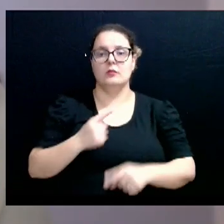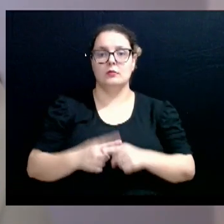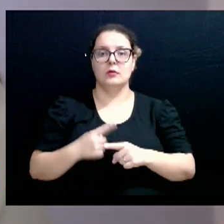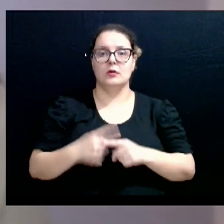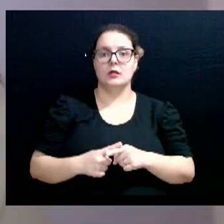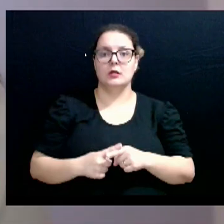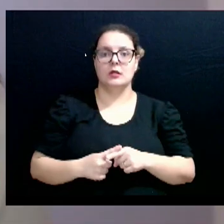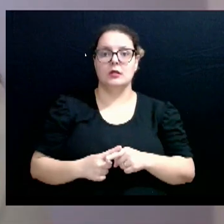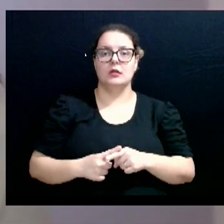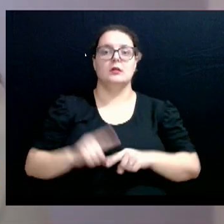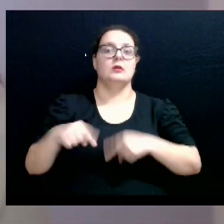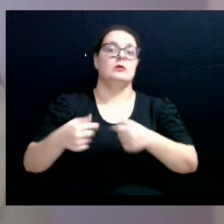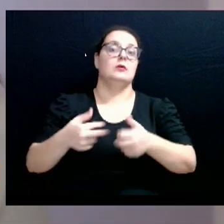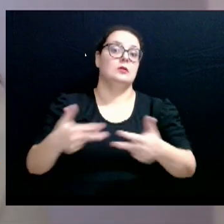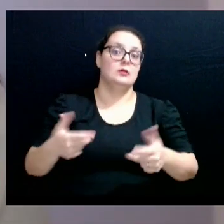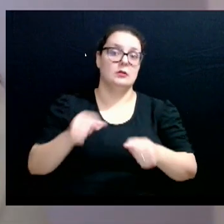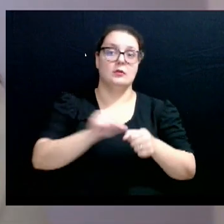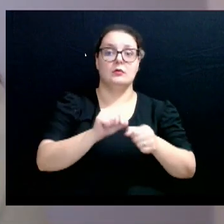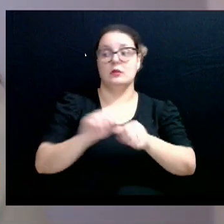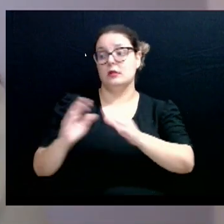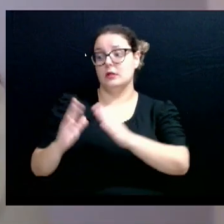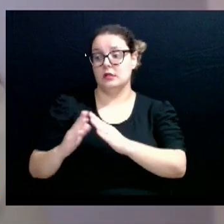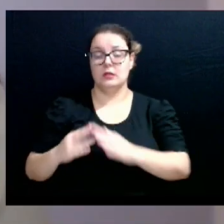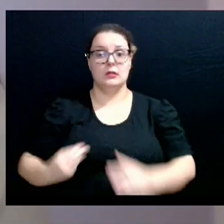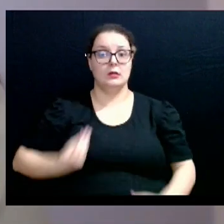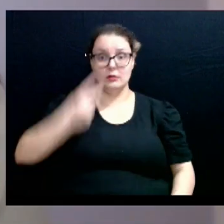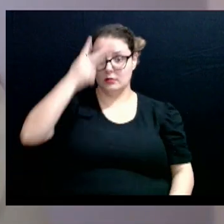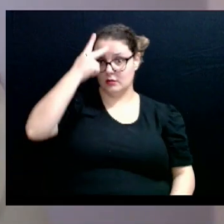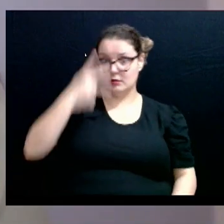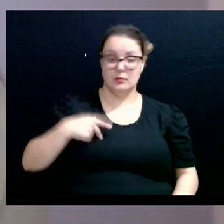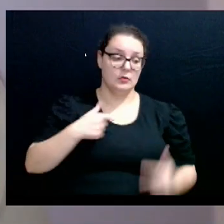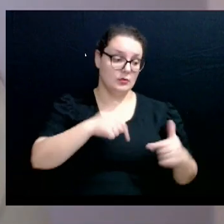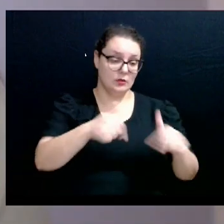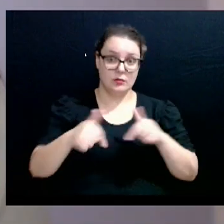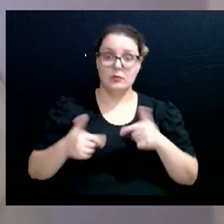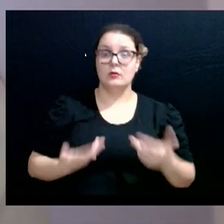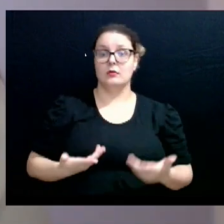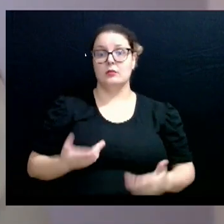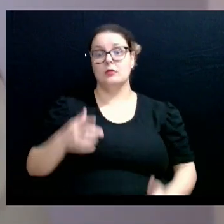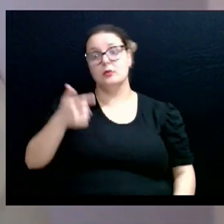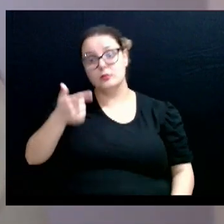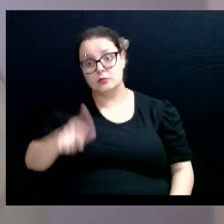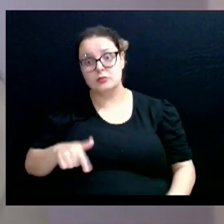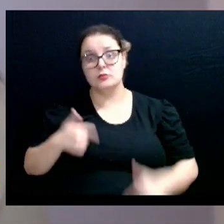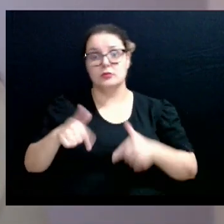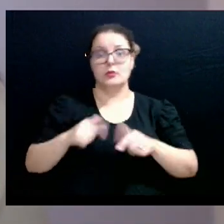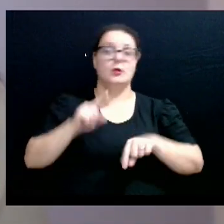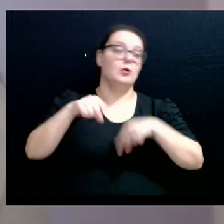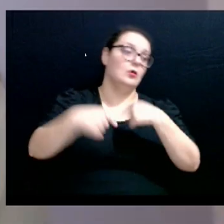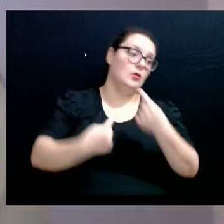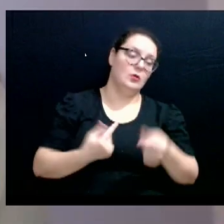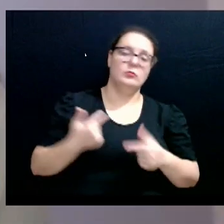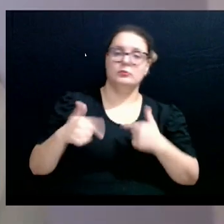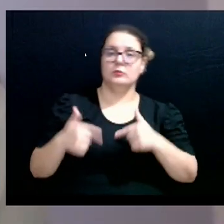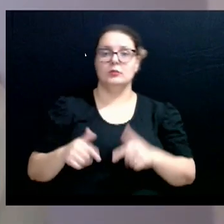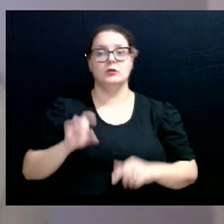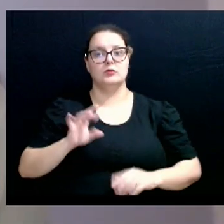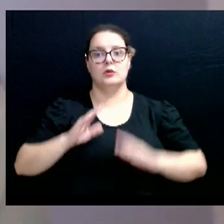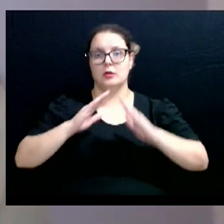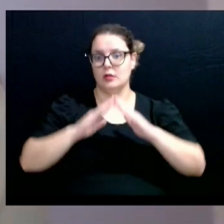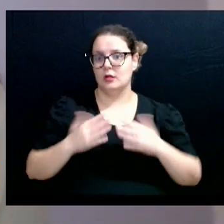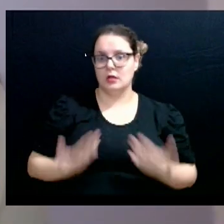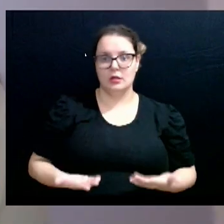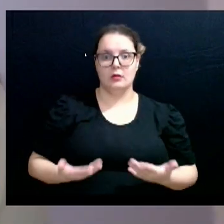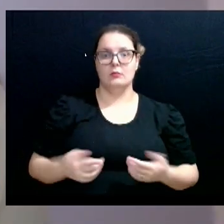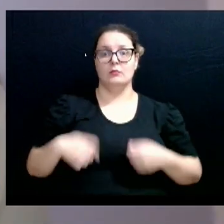afazeres também, da casa, da vida dela. Muitas trabalham, continuam trabalhando, ou trabalham somente em casa, mas precisa manter uma